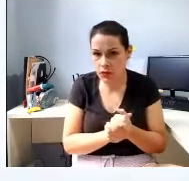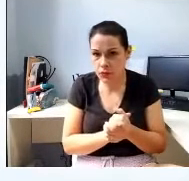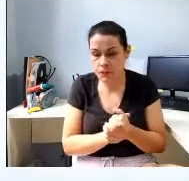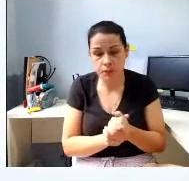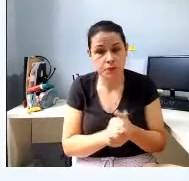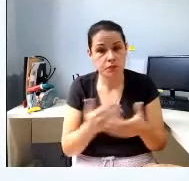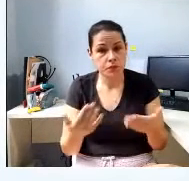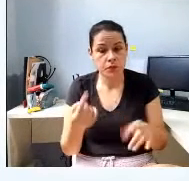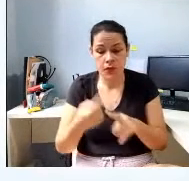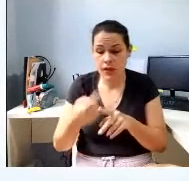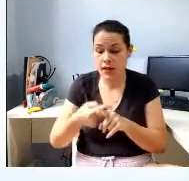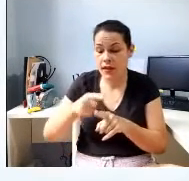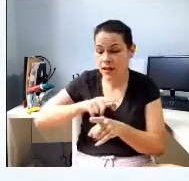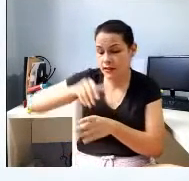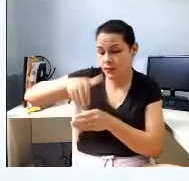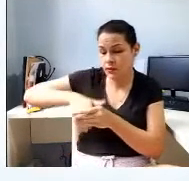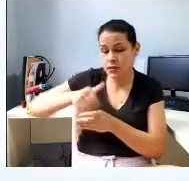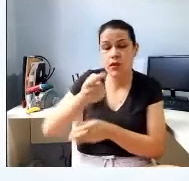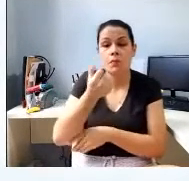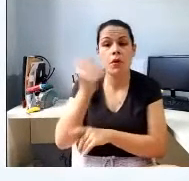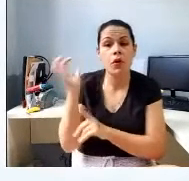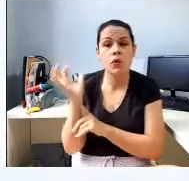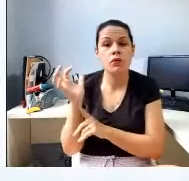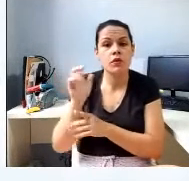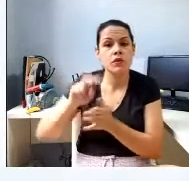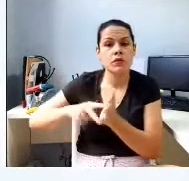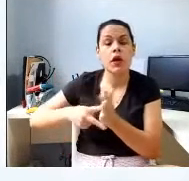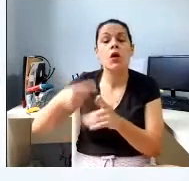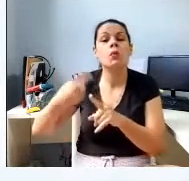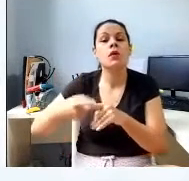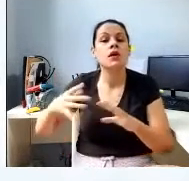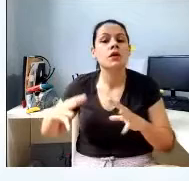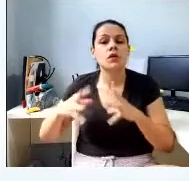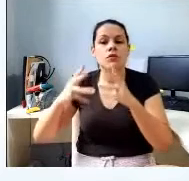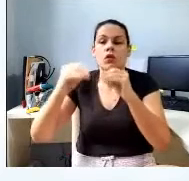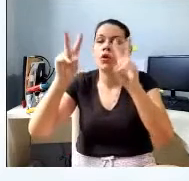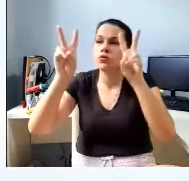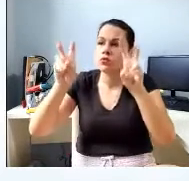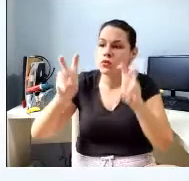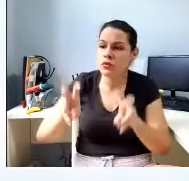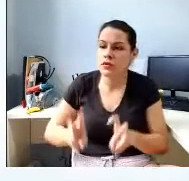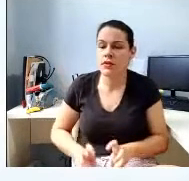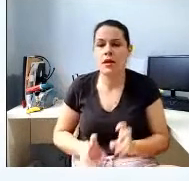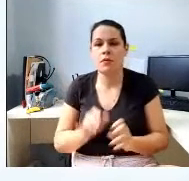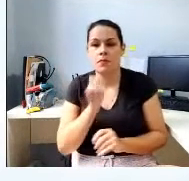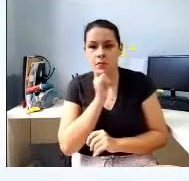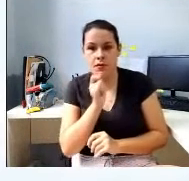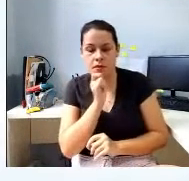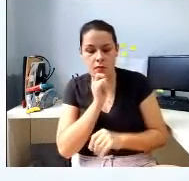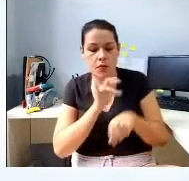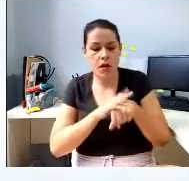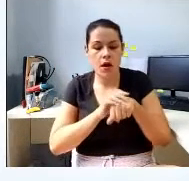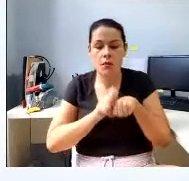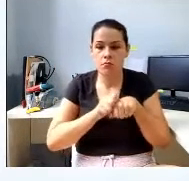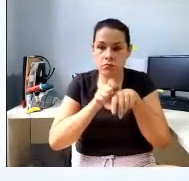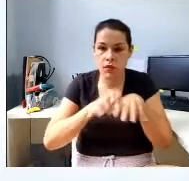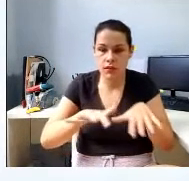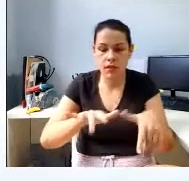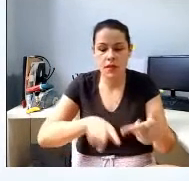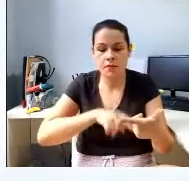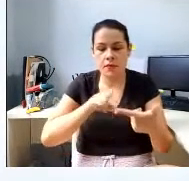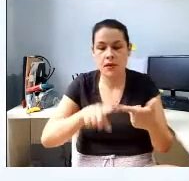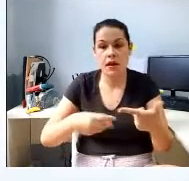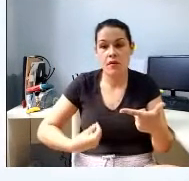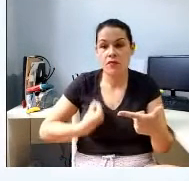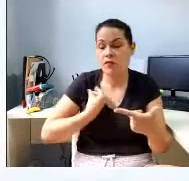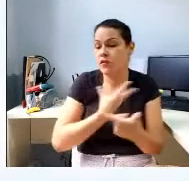nessa disputa. Ou seja, os temas, a pandemia e a vida de milhões, o desemprego e a vida